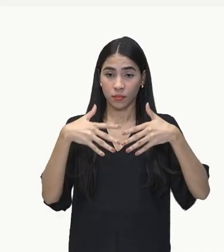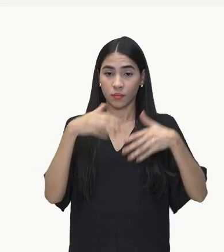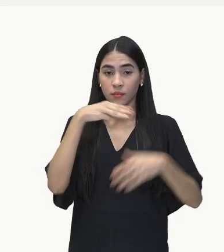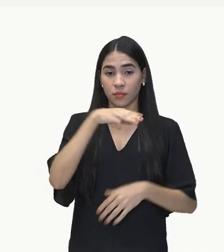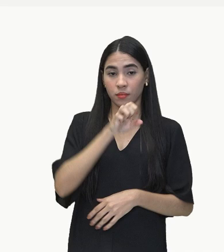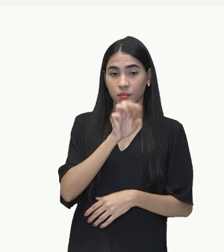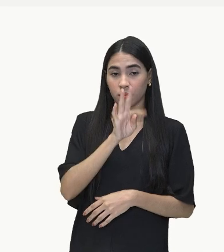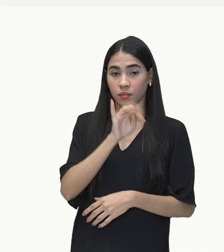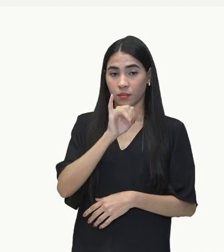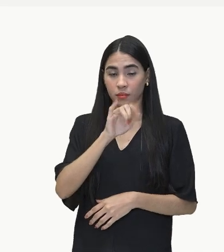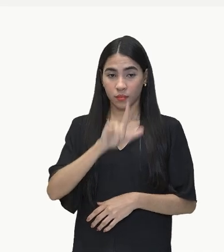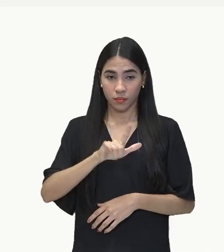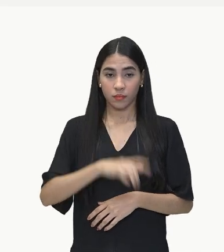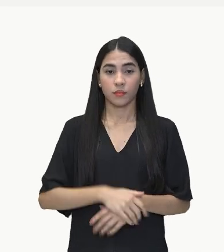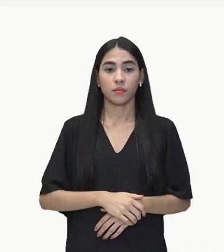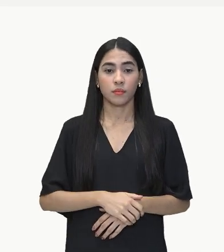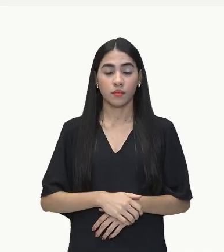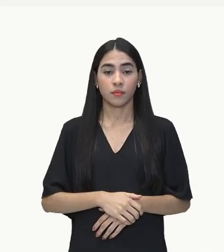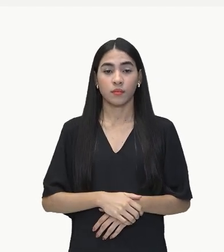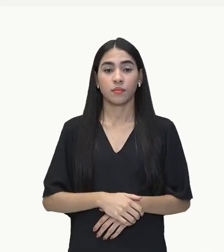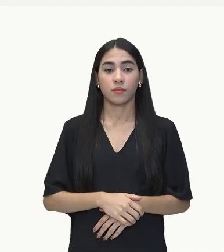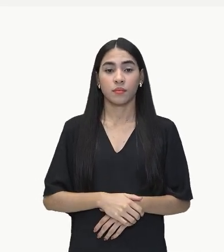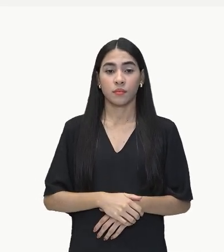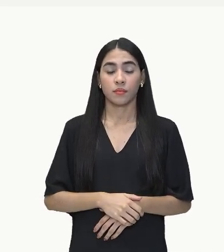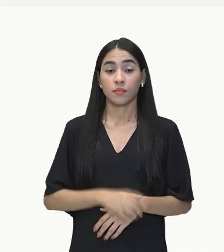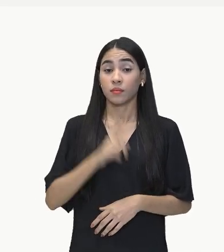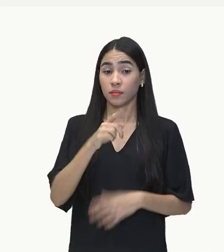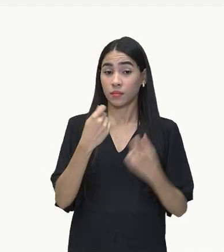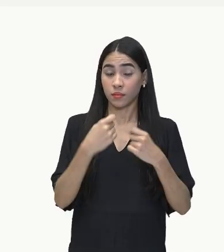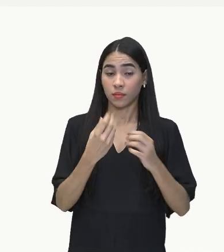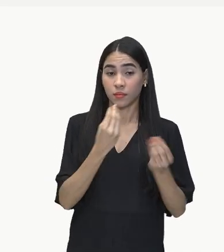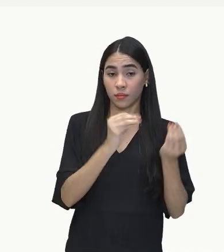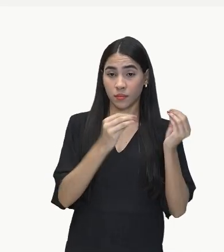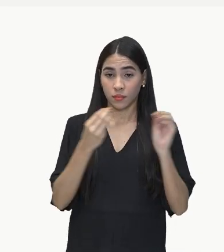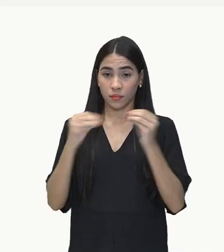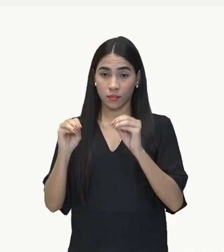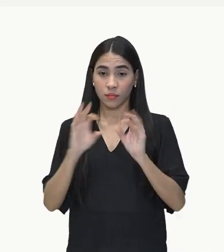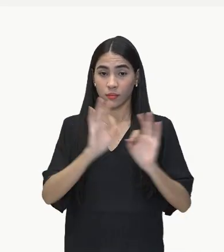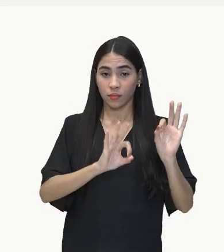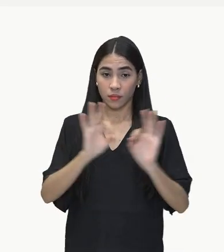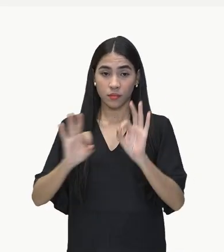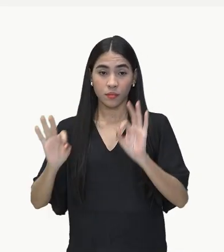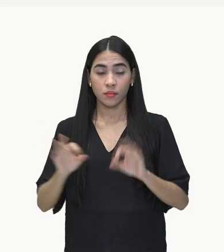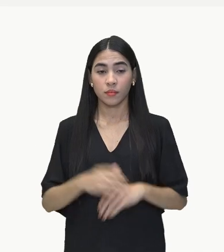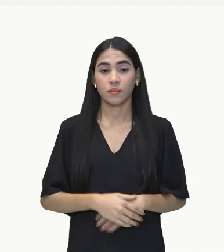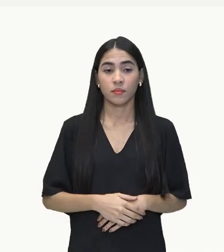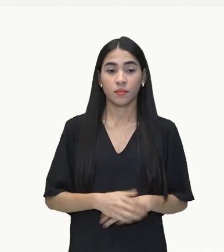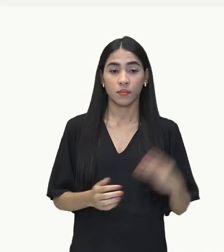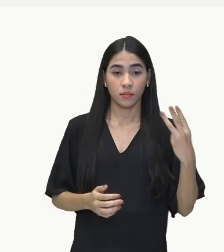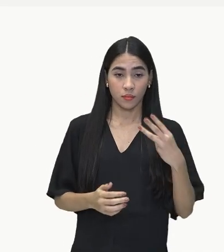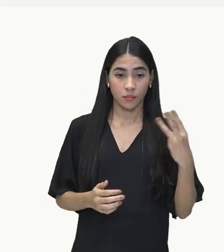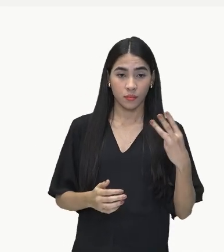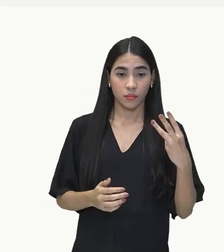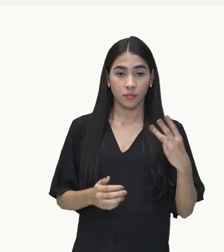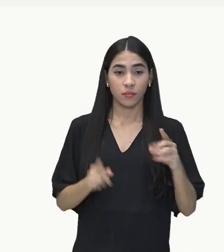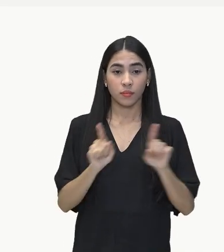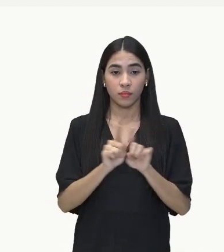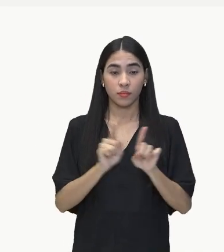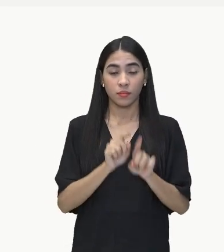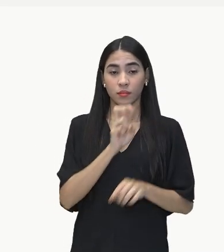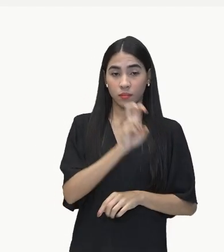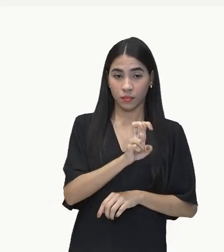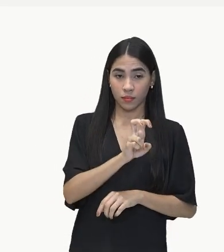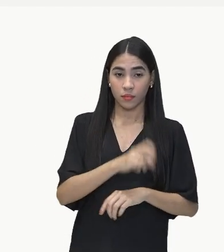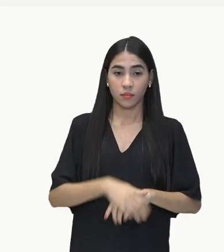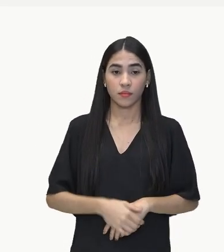ó, metil. Aí eu vou fazer assim, ó, identificar, tá? Então, na posição 3 e na posição